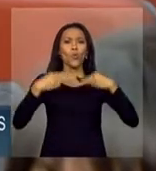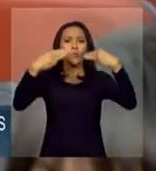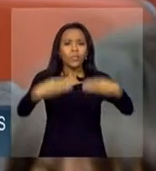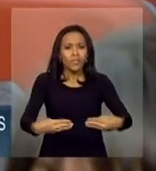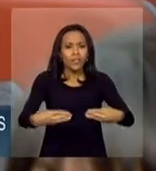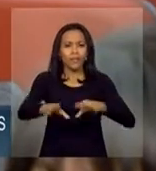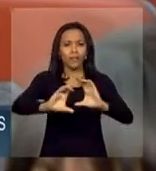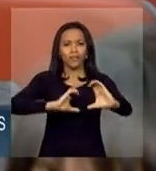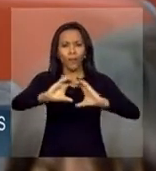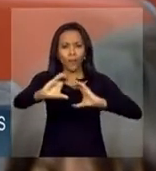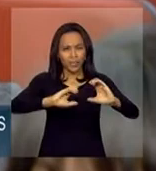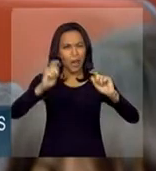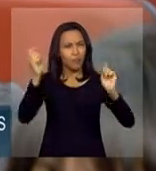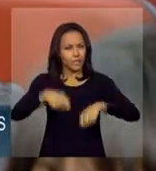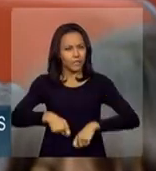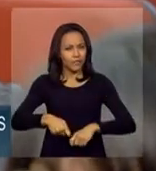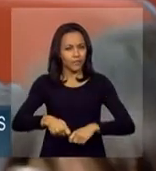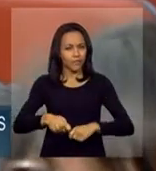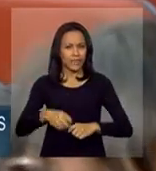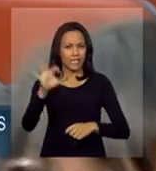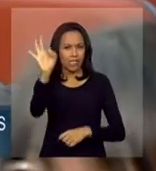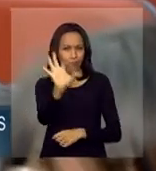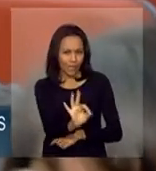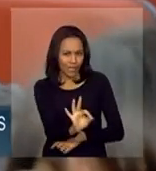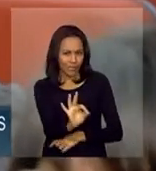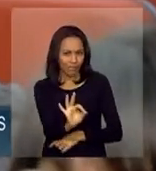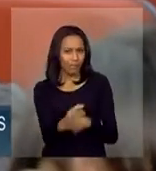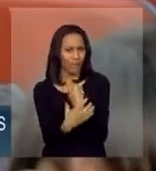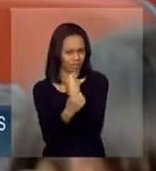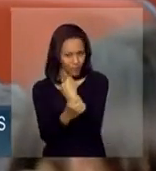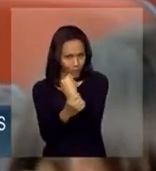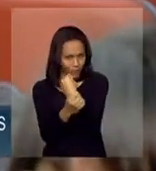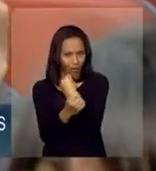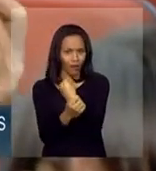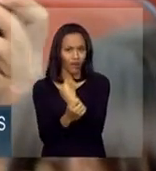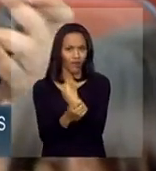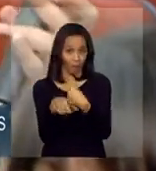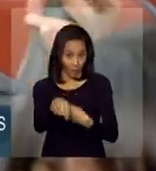sistema de telecomunicações 100% para este jogo?